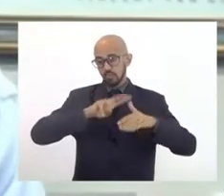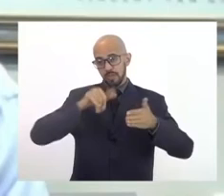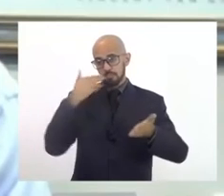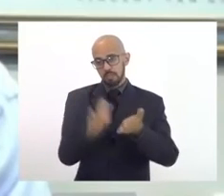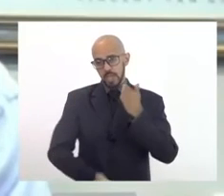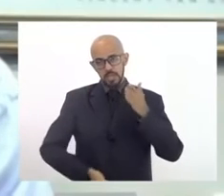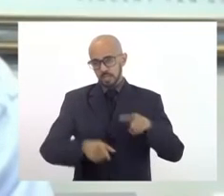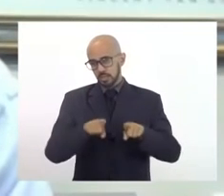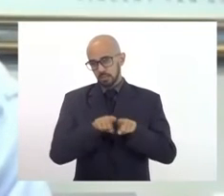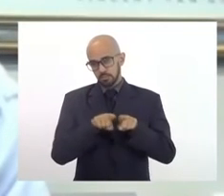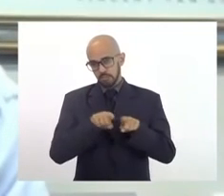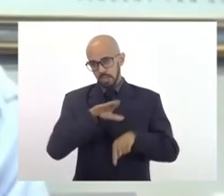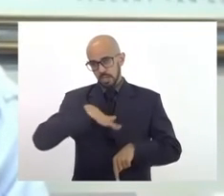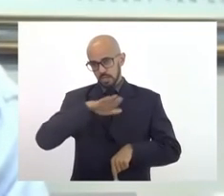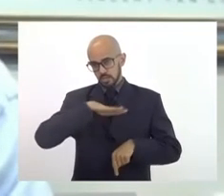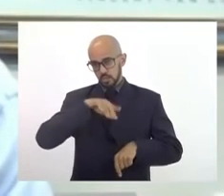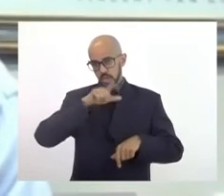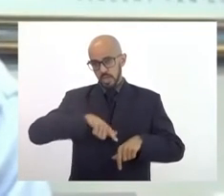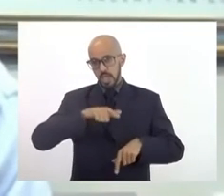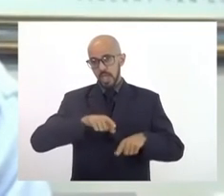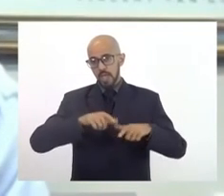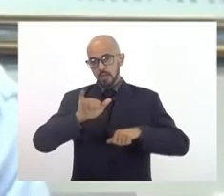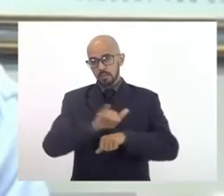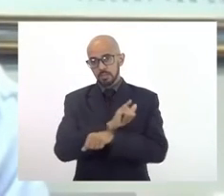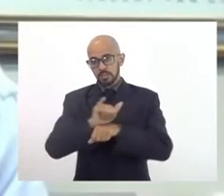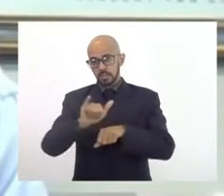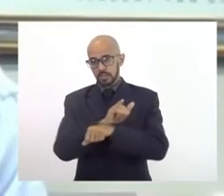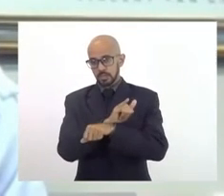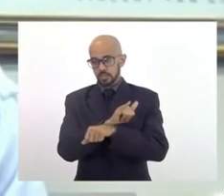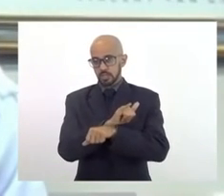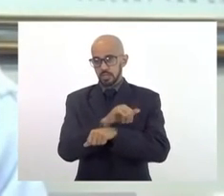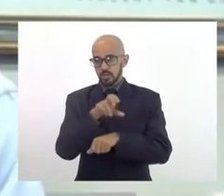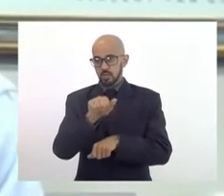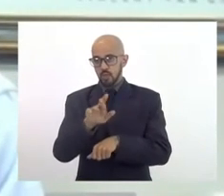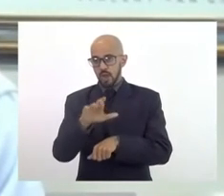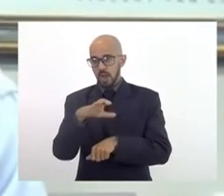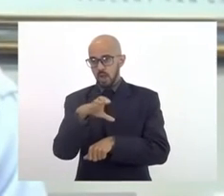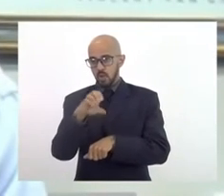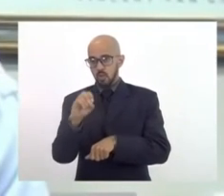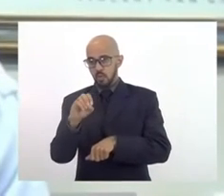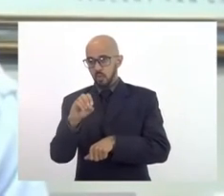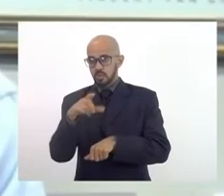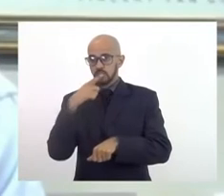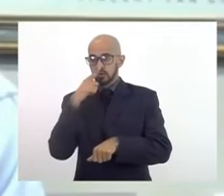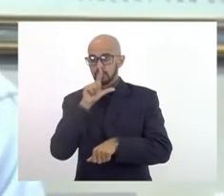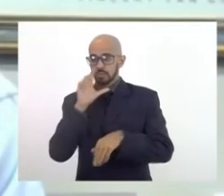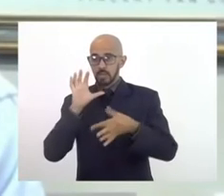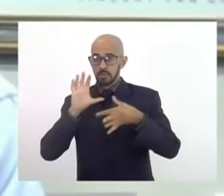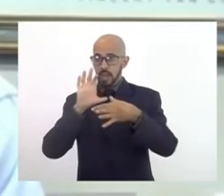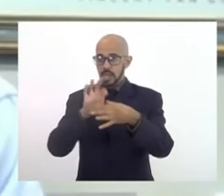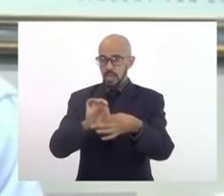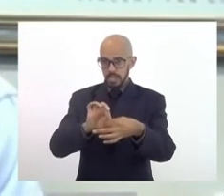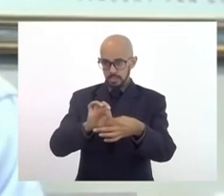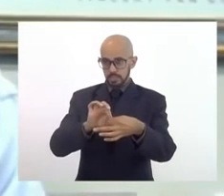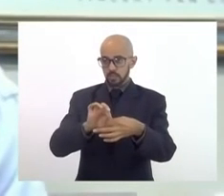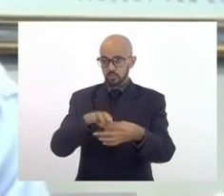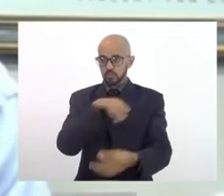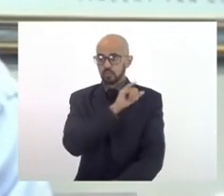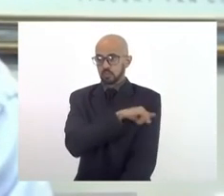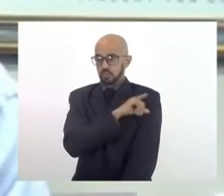Janeiro. É uma região estratégica porque o Arco Metropolitano você consegue fazer uma ligação muito importante do Rio de